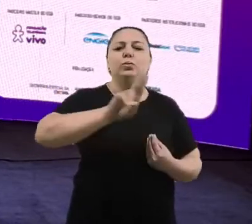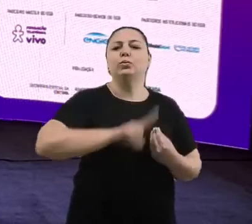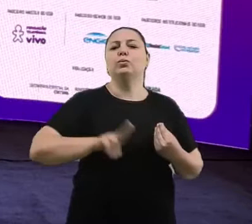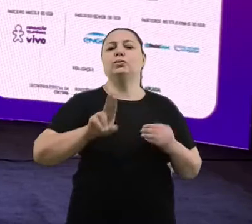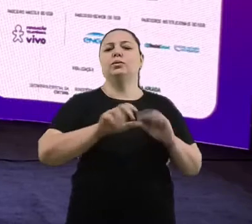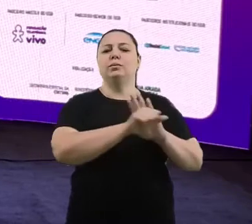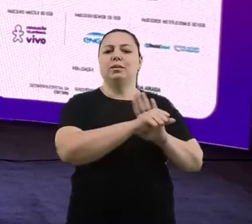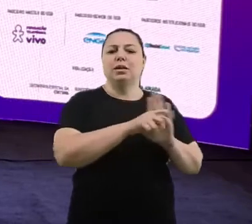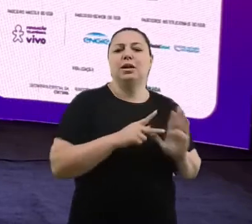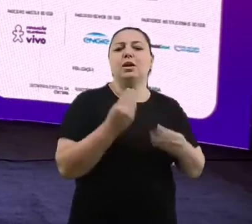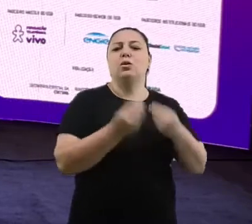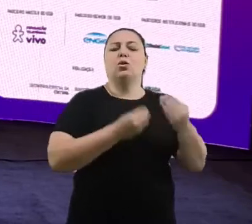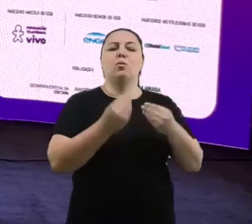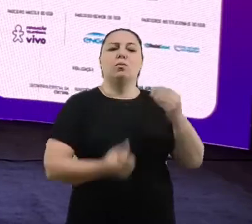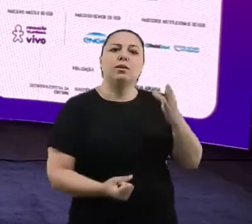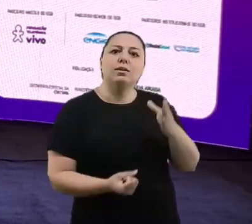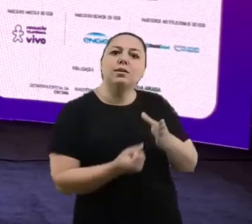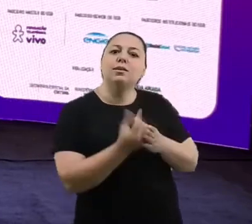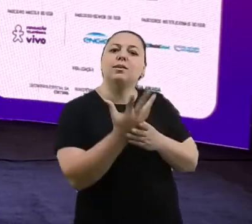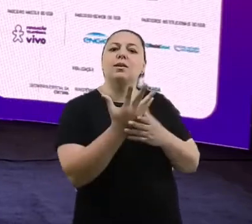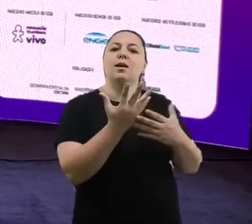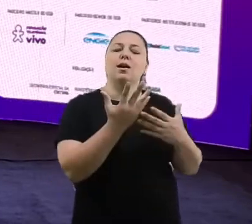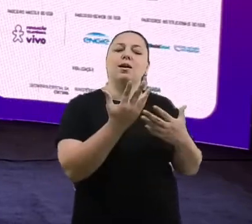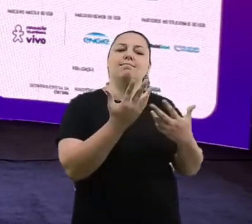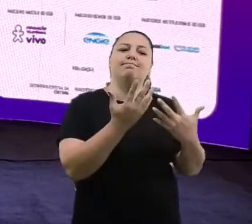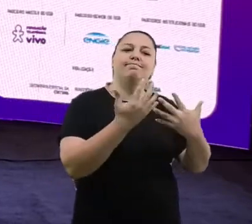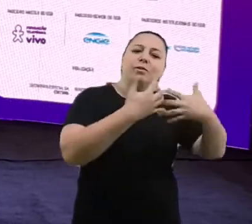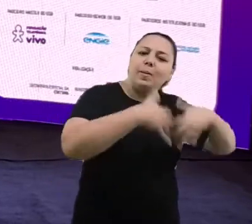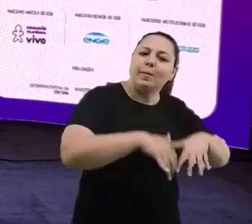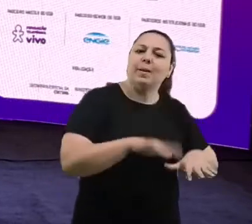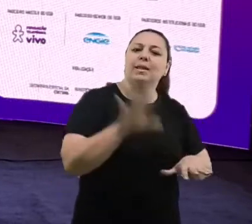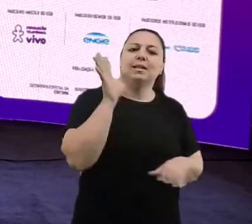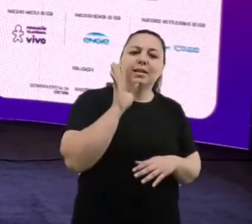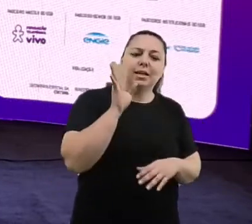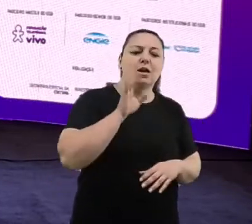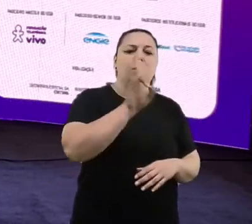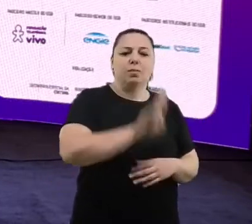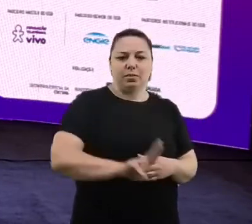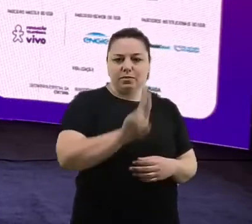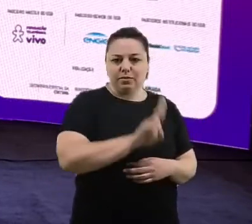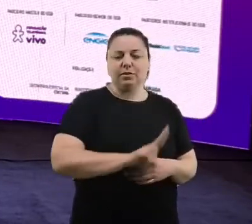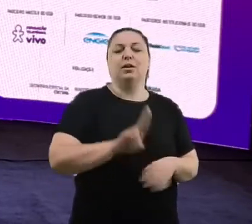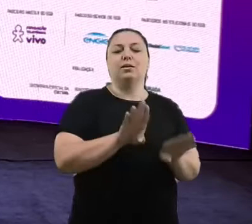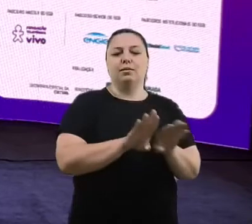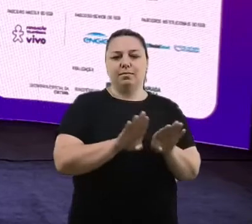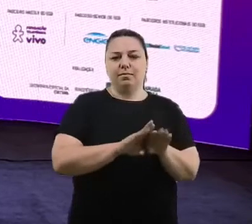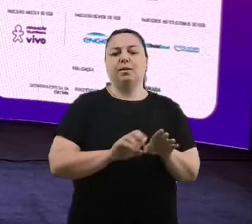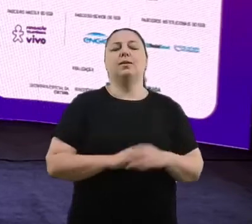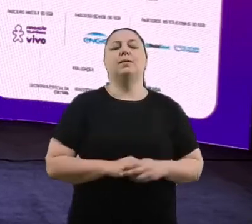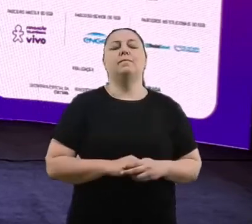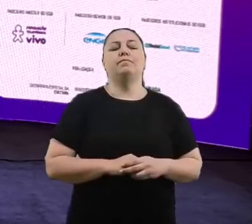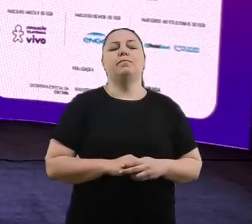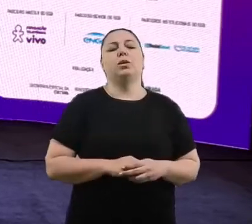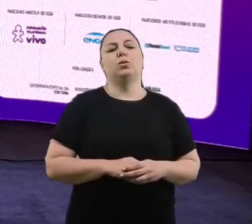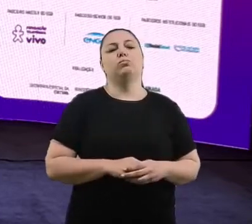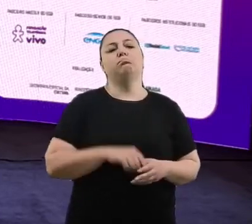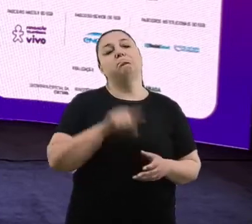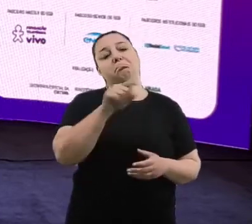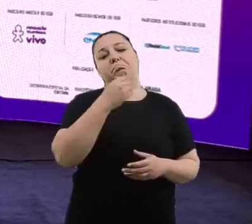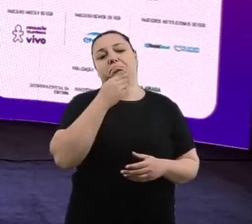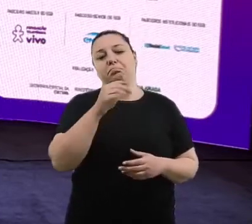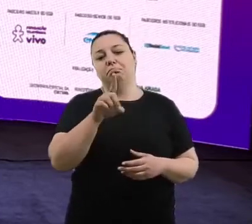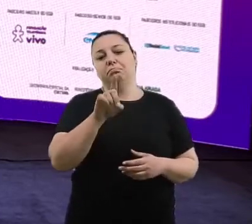construir ferramentas gostosas de serem utilizadas. O Diego se juntou ao time e, finalmente, eu